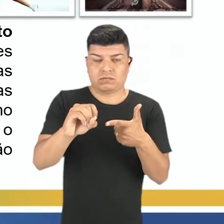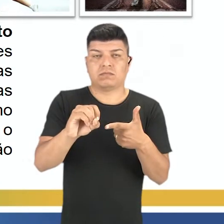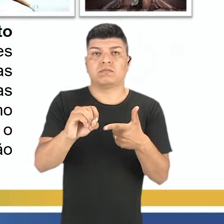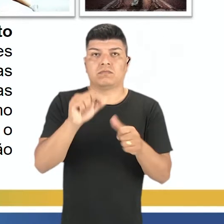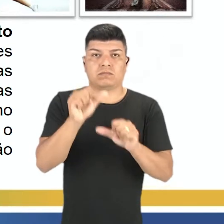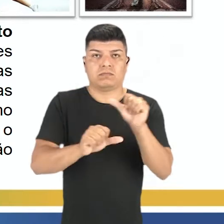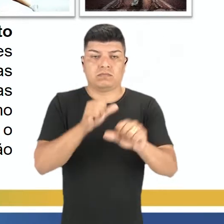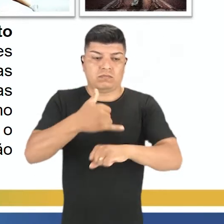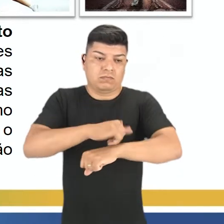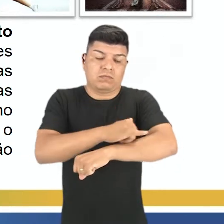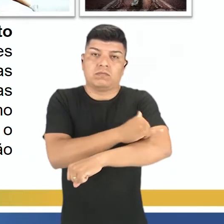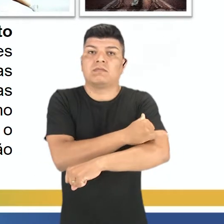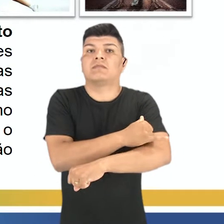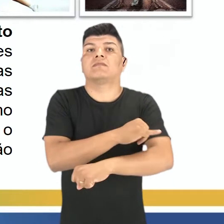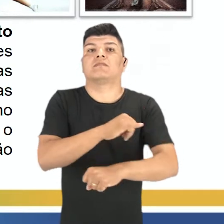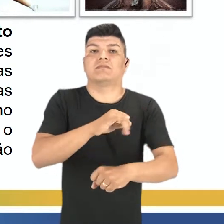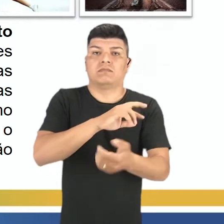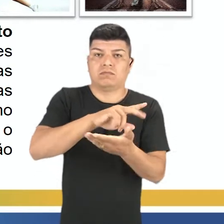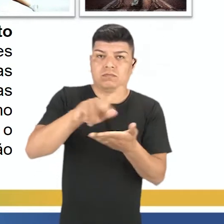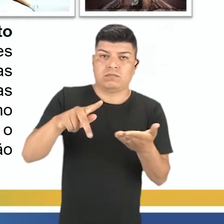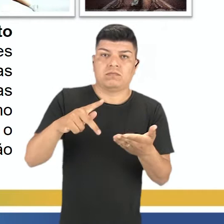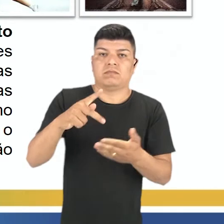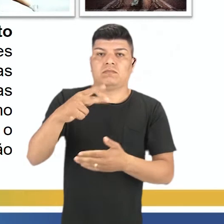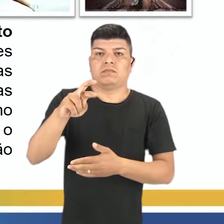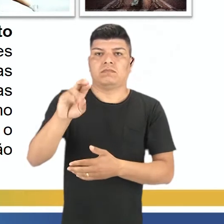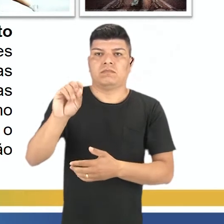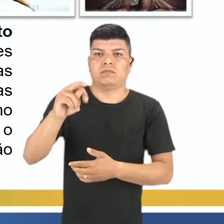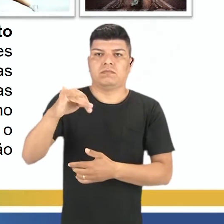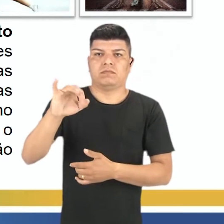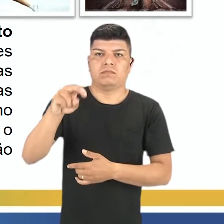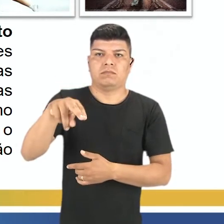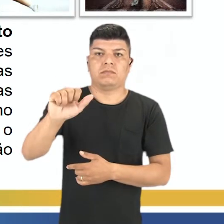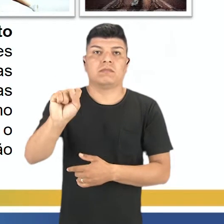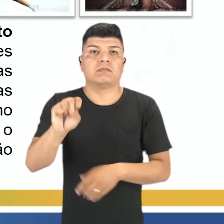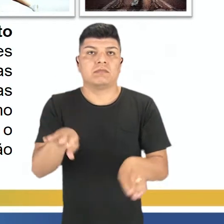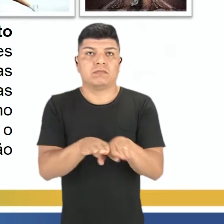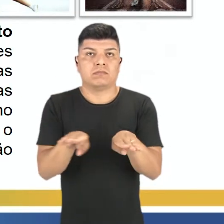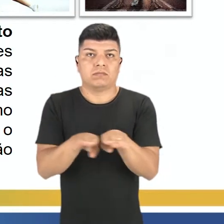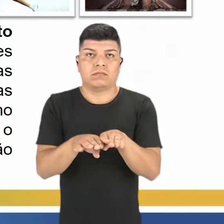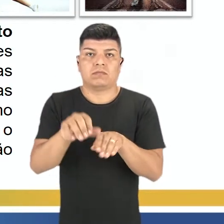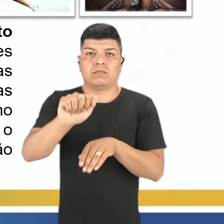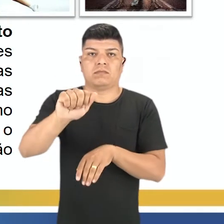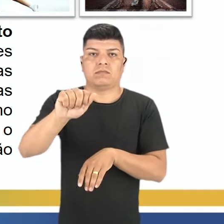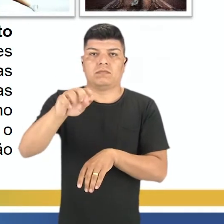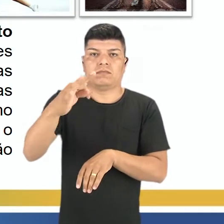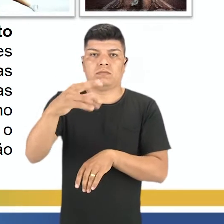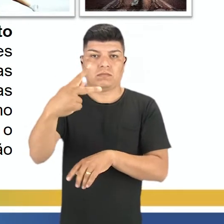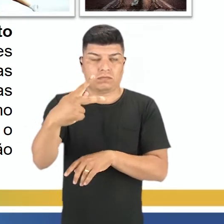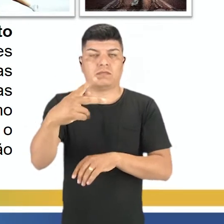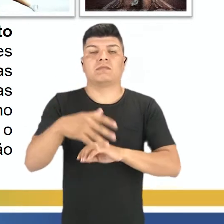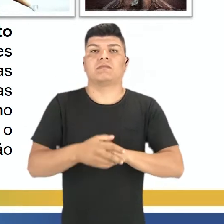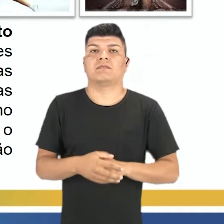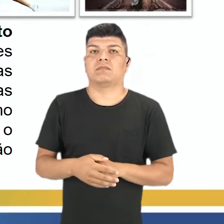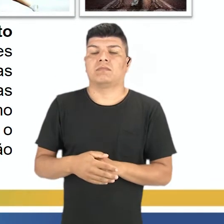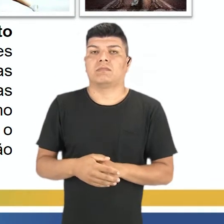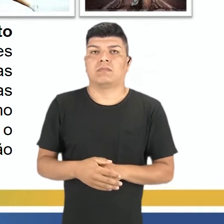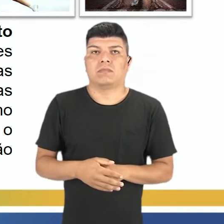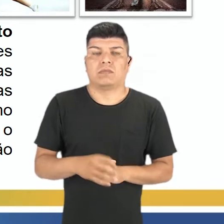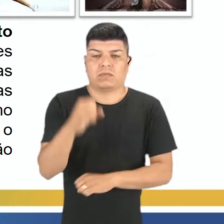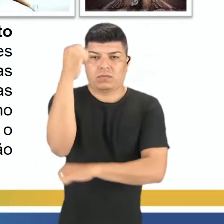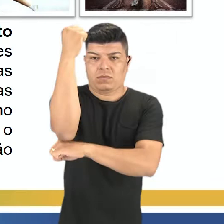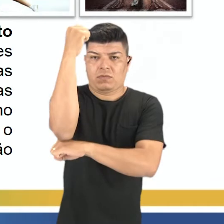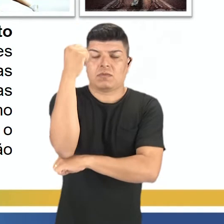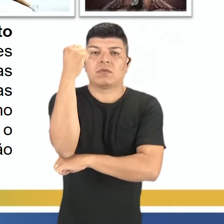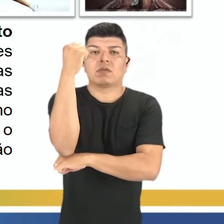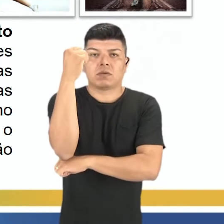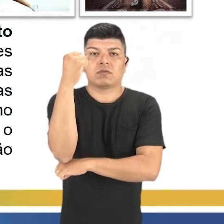as gorduras, carboidratos e proteínas em trifosfato de adenosina, ou ATP. A resistência aeróbica está envolvida com o